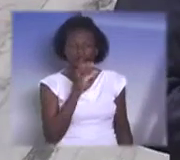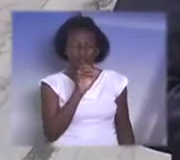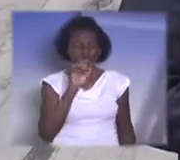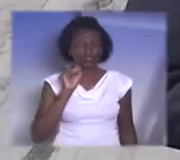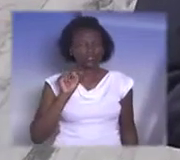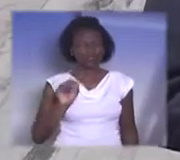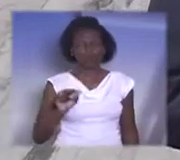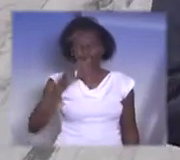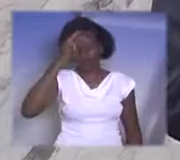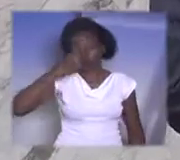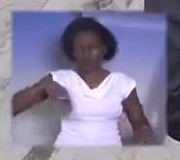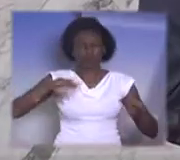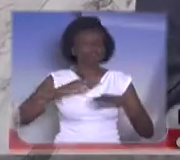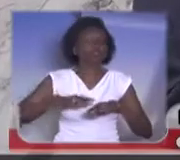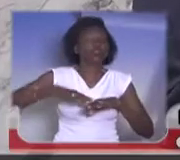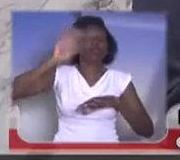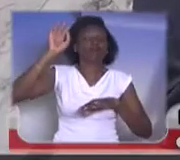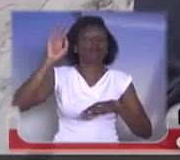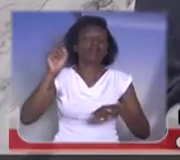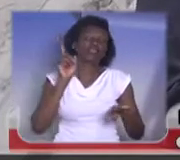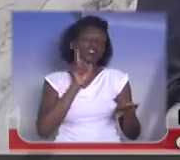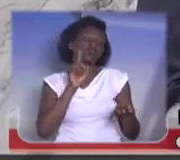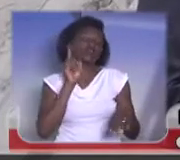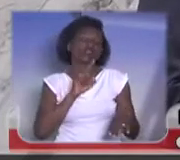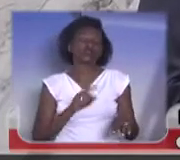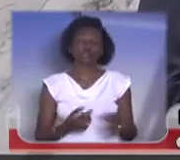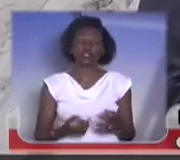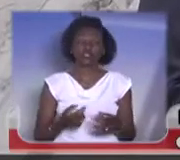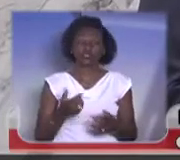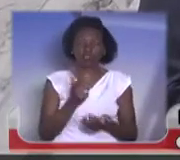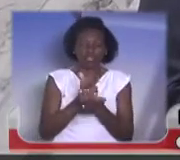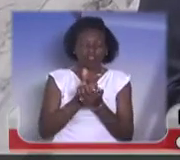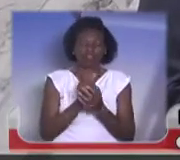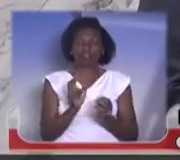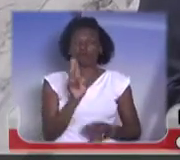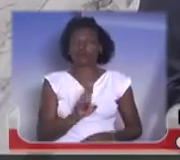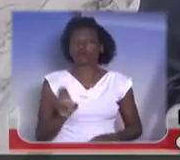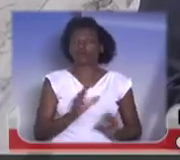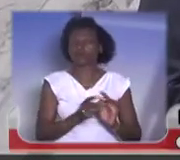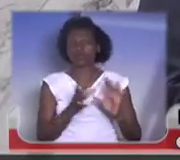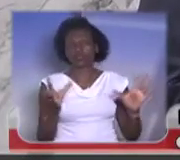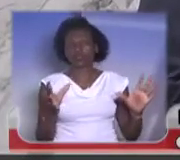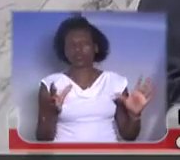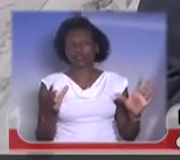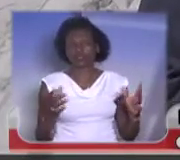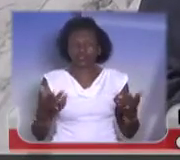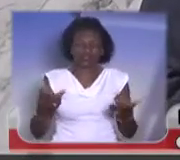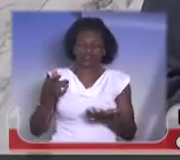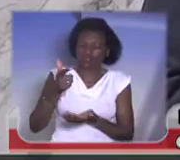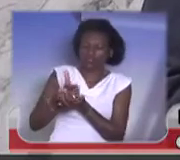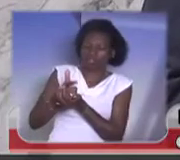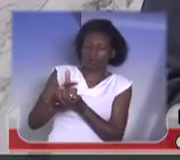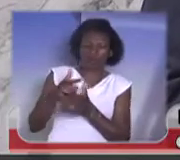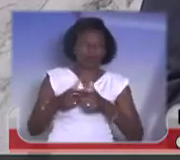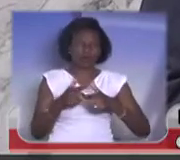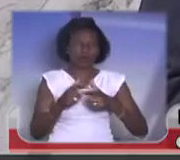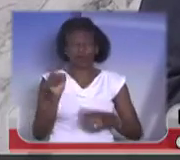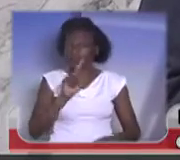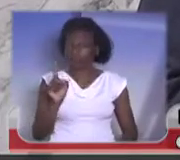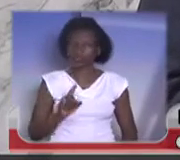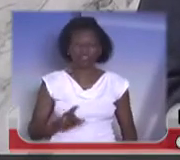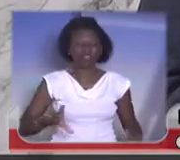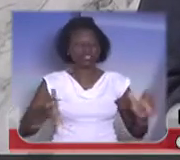a mais nos estados unidos que as armas são liberadas então o problema não é a liberação do armamento o problema nossa lei totalmente